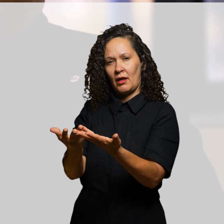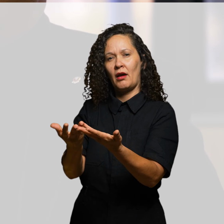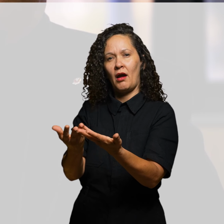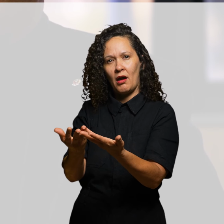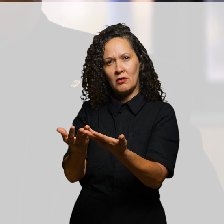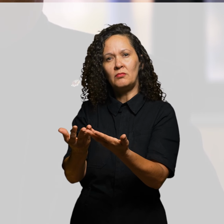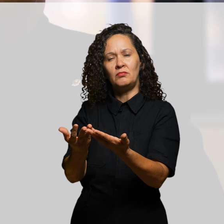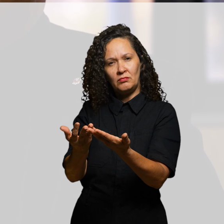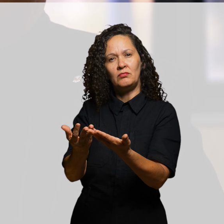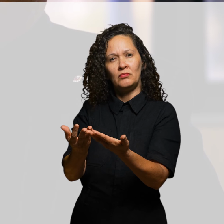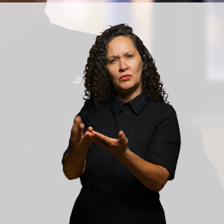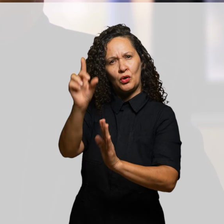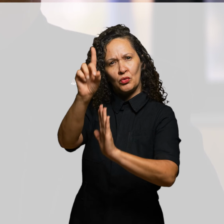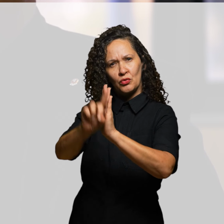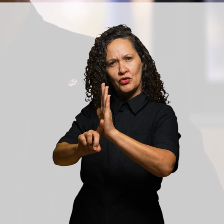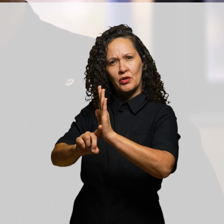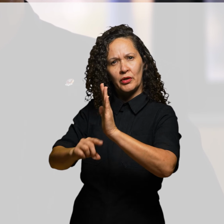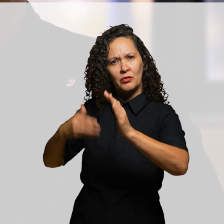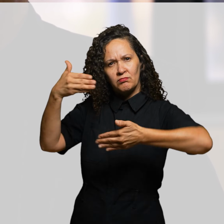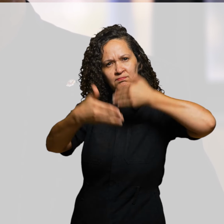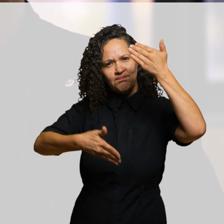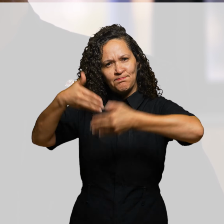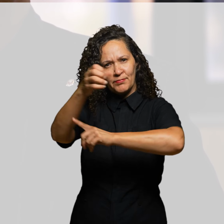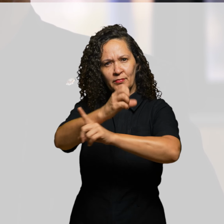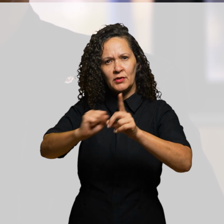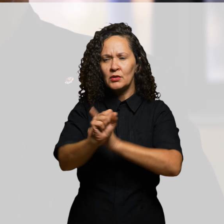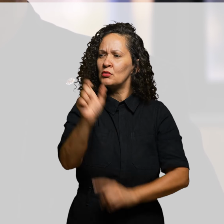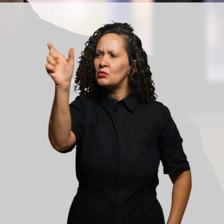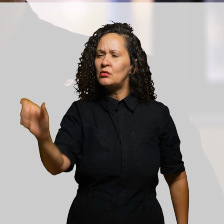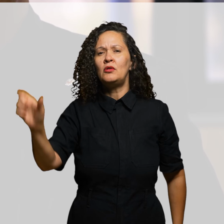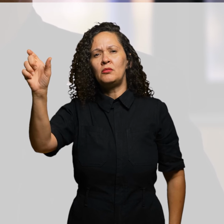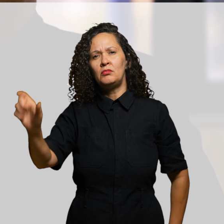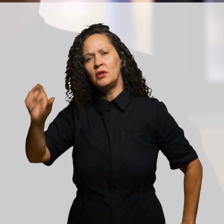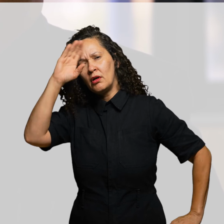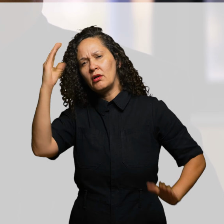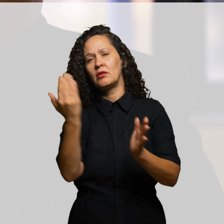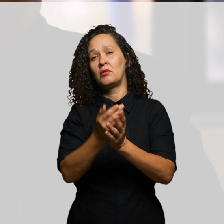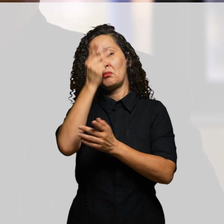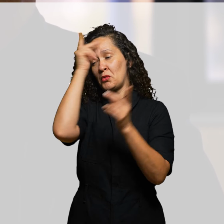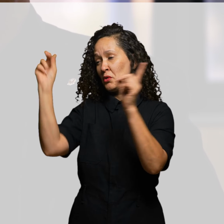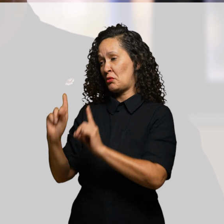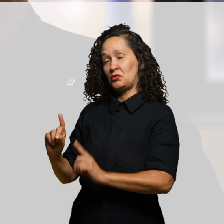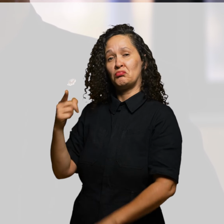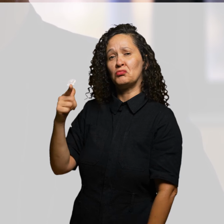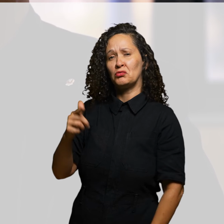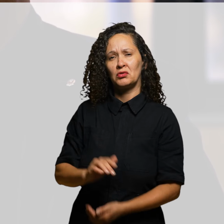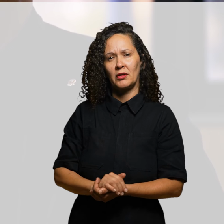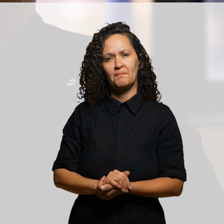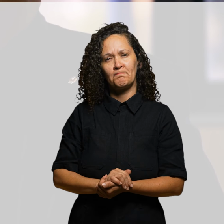para que o exercício da participação efetiva daquela pessoa, seja ela pessoa com deficiência ou não, seja